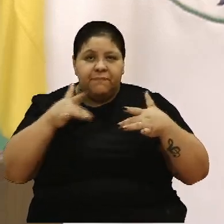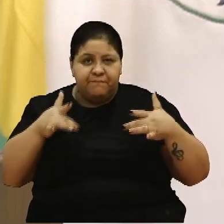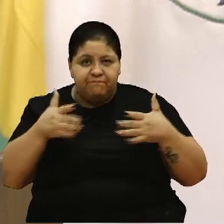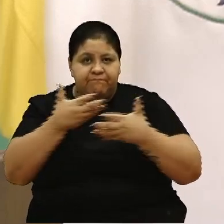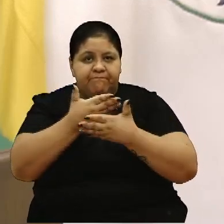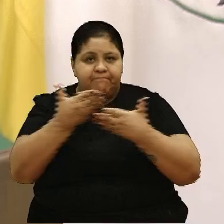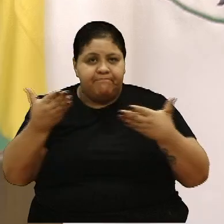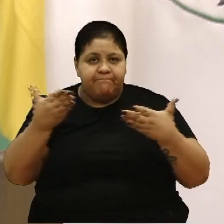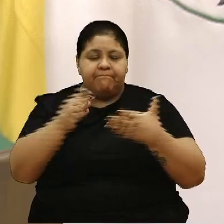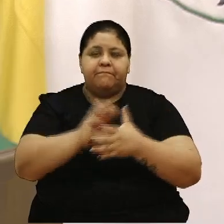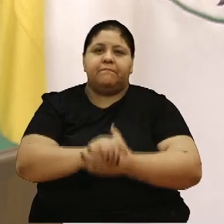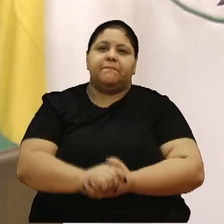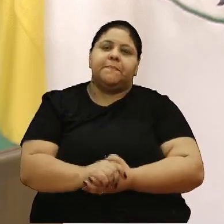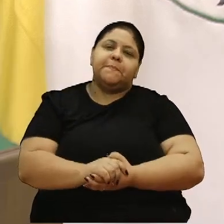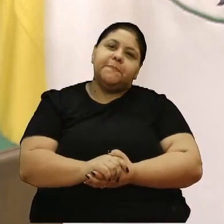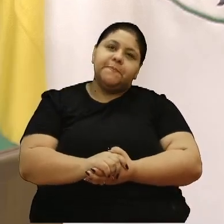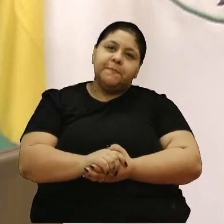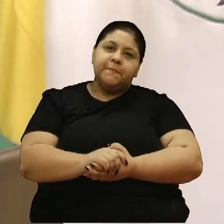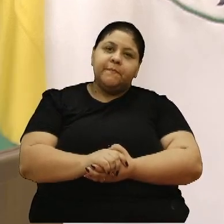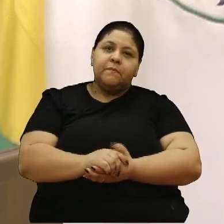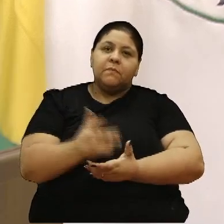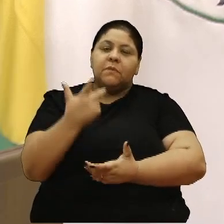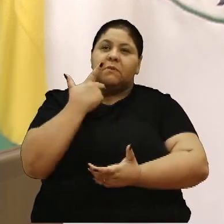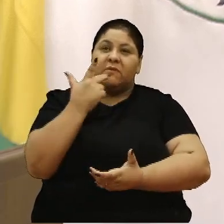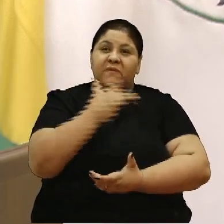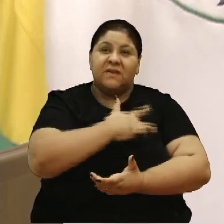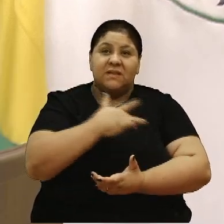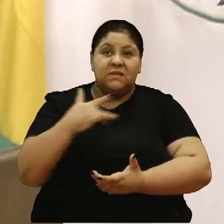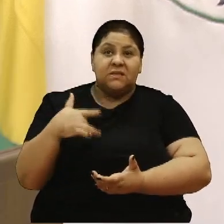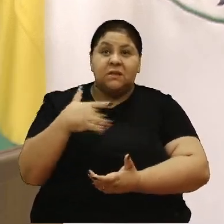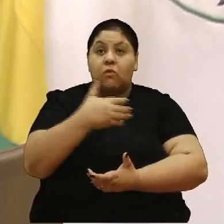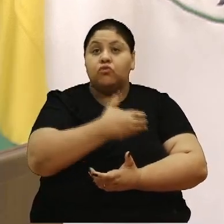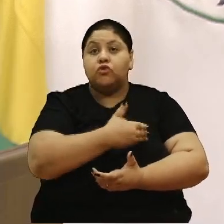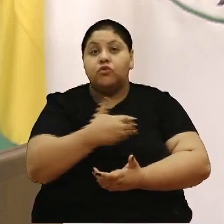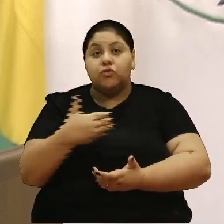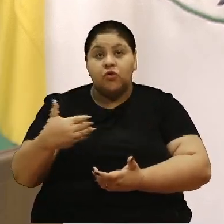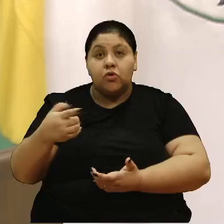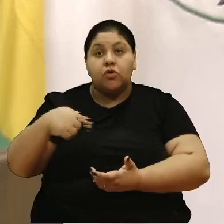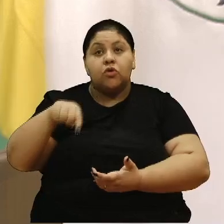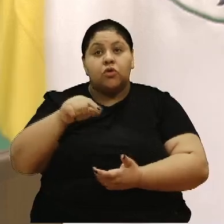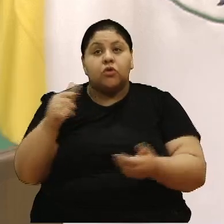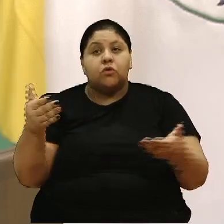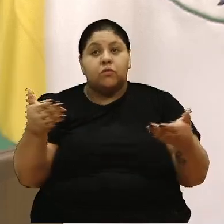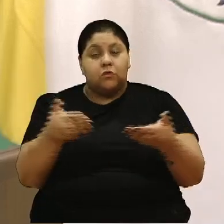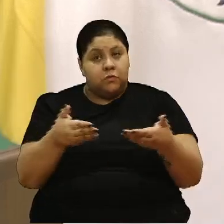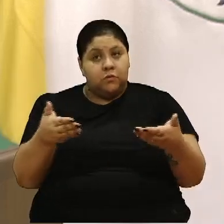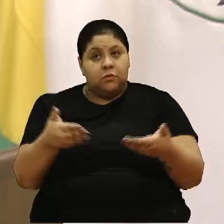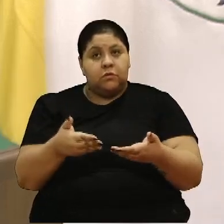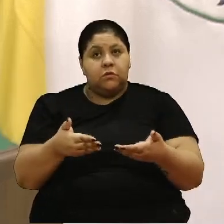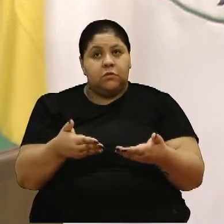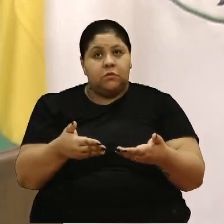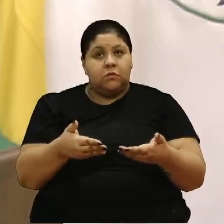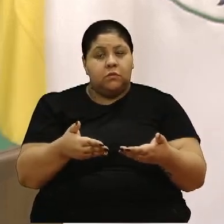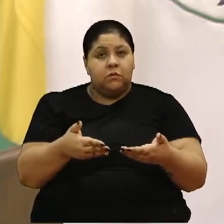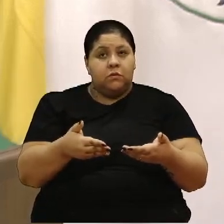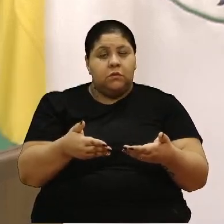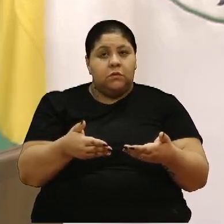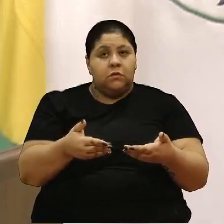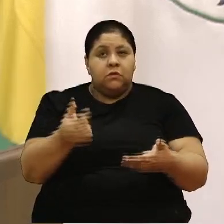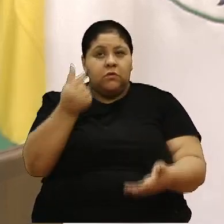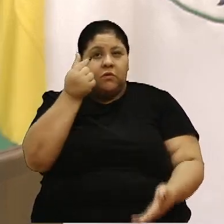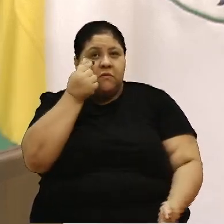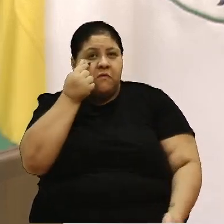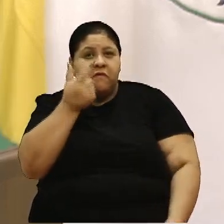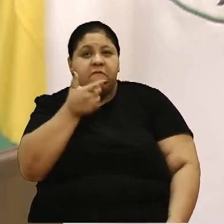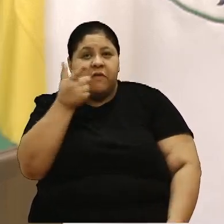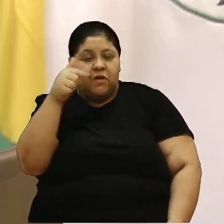senhor, e para falar em saúde pública, nós hoje, e o Frisso cita e falou,